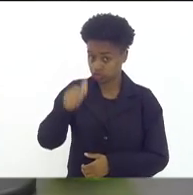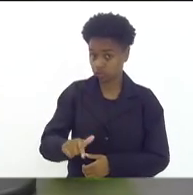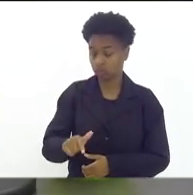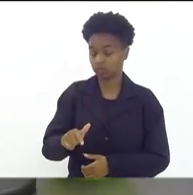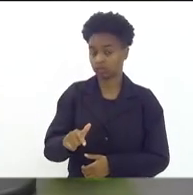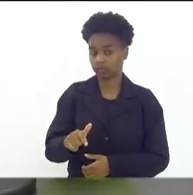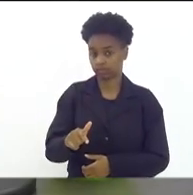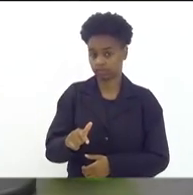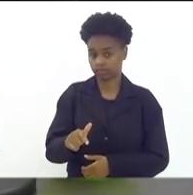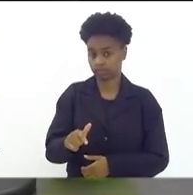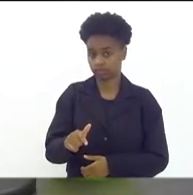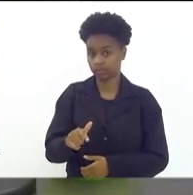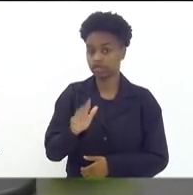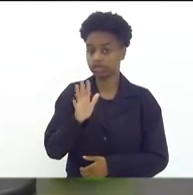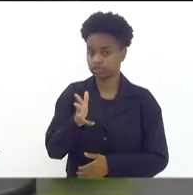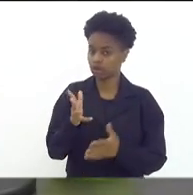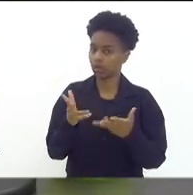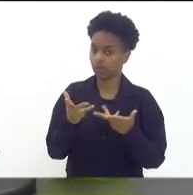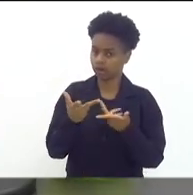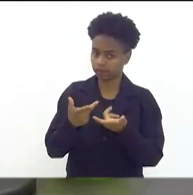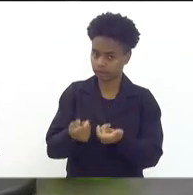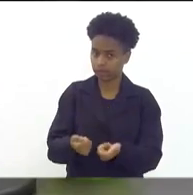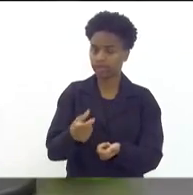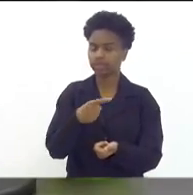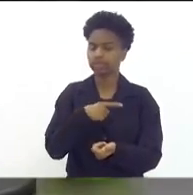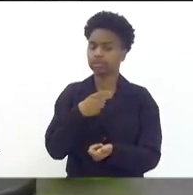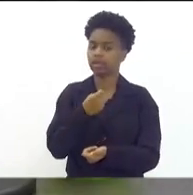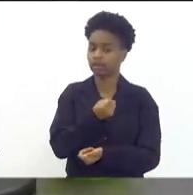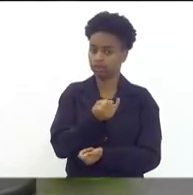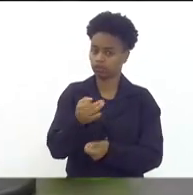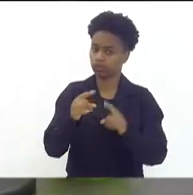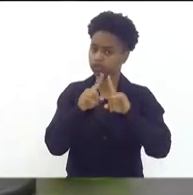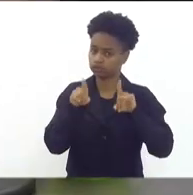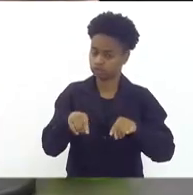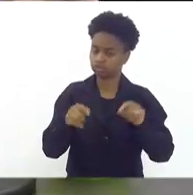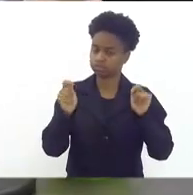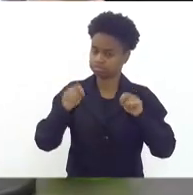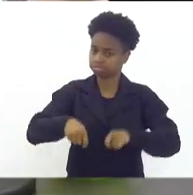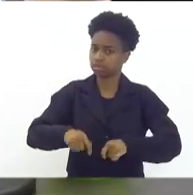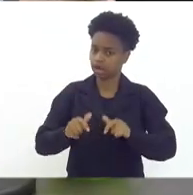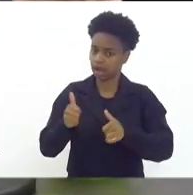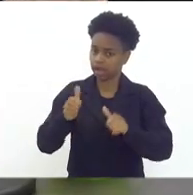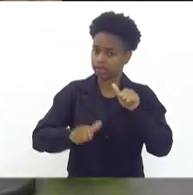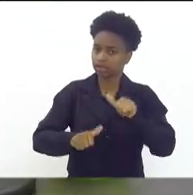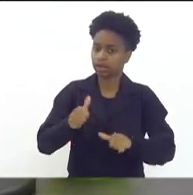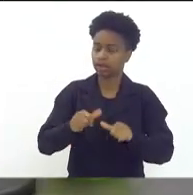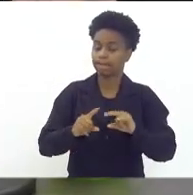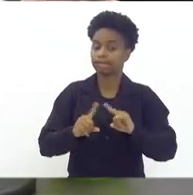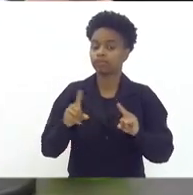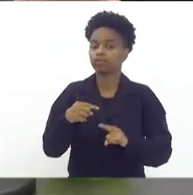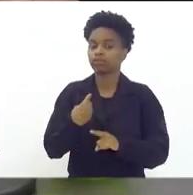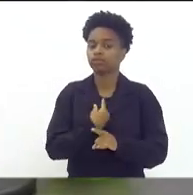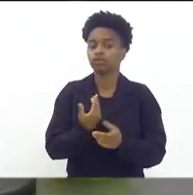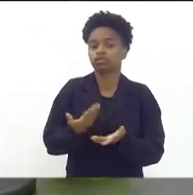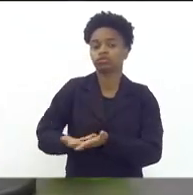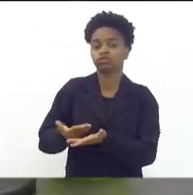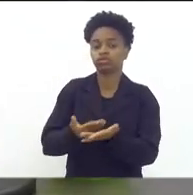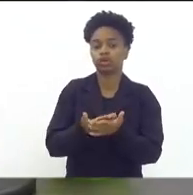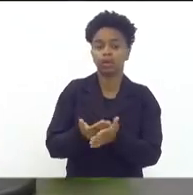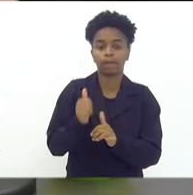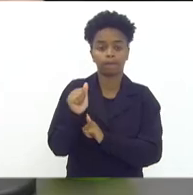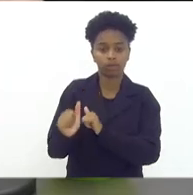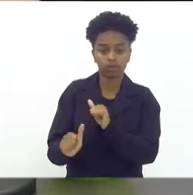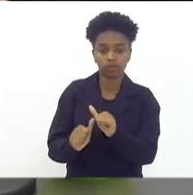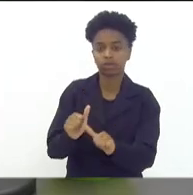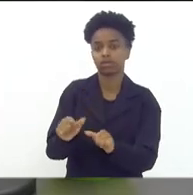excelência está qualificada está com quantidade suficiente para analisar está revendo atualizando